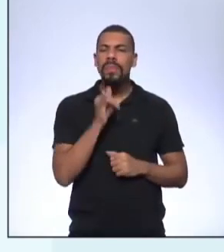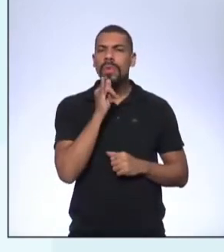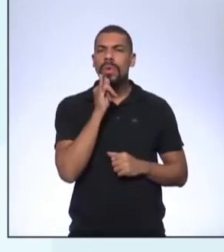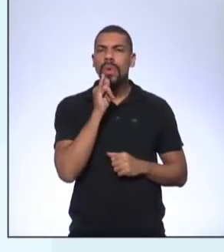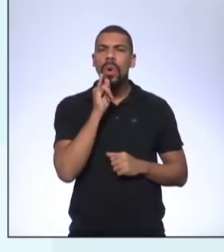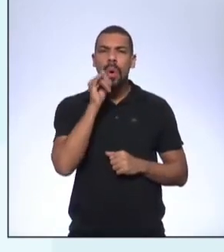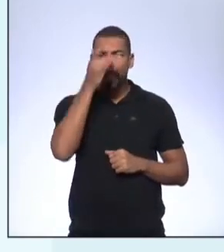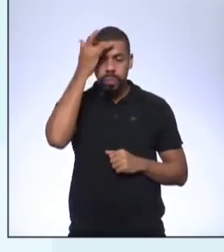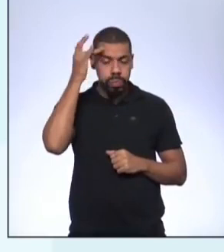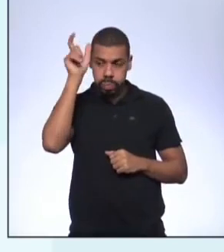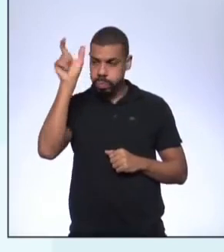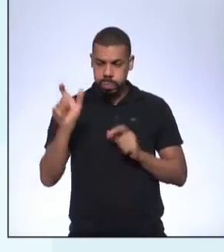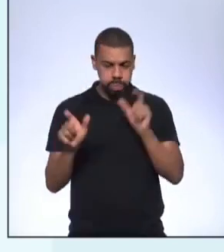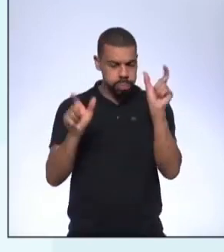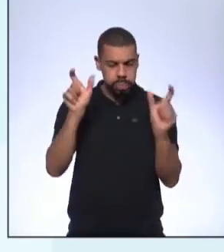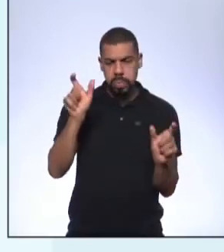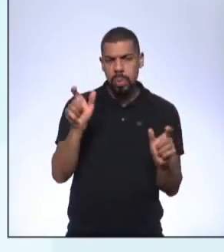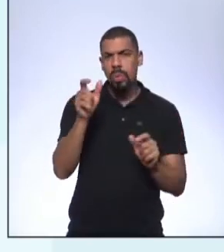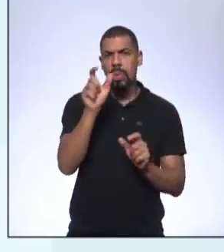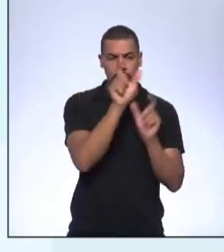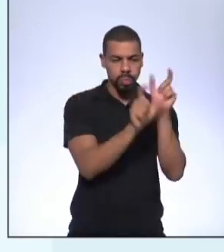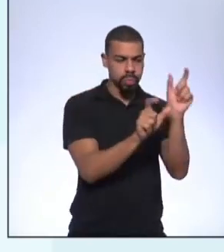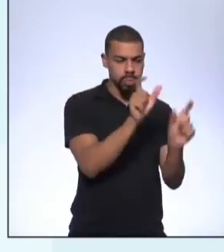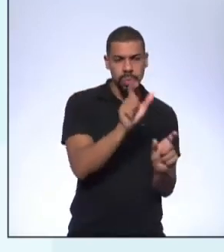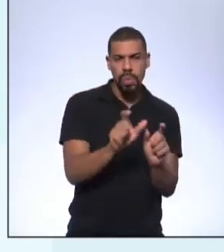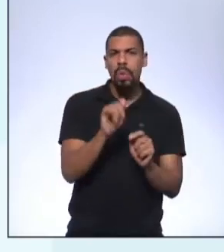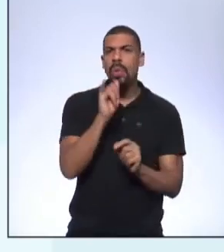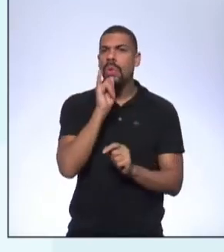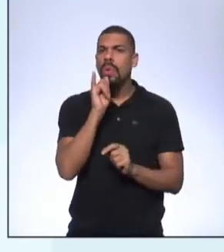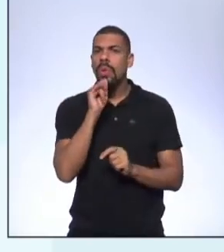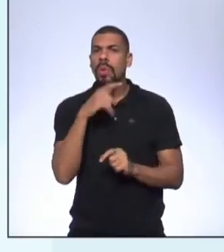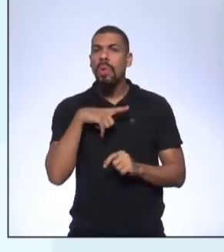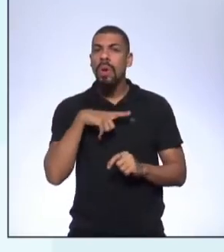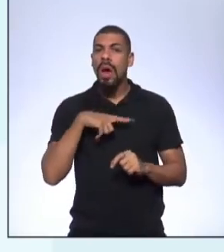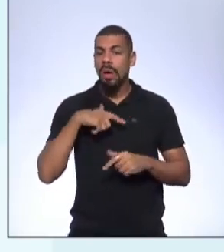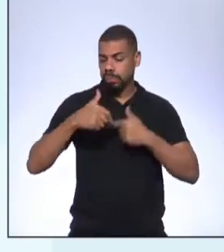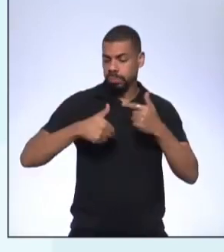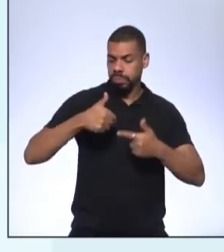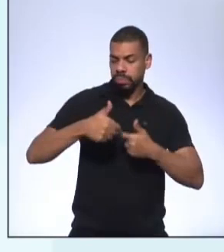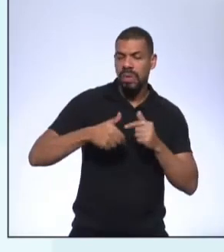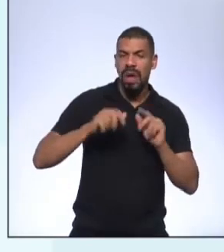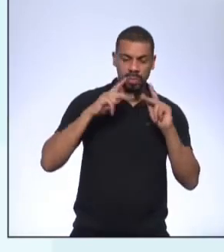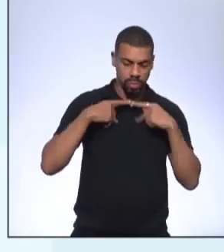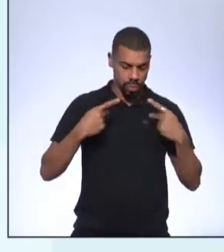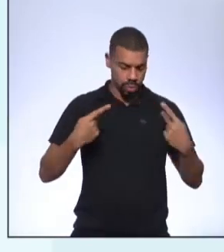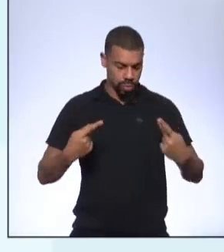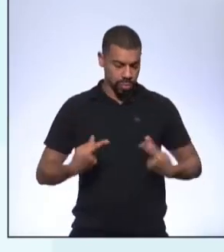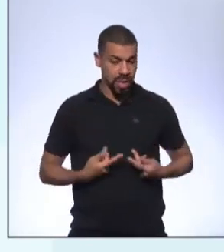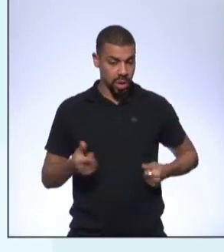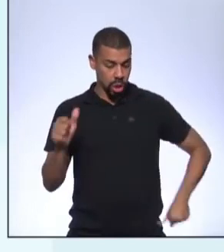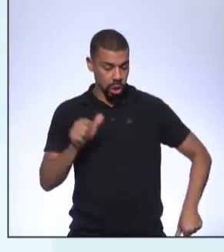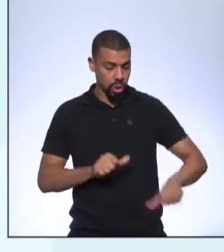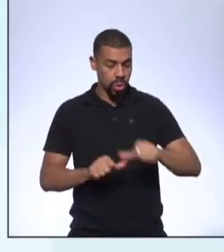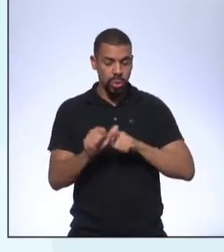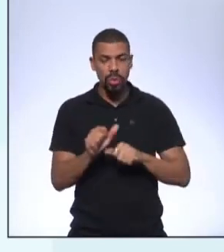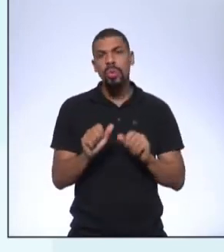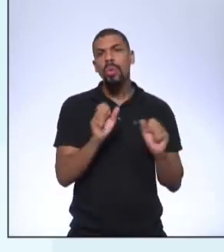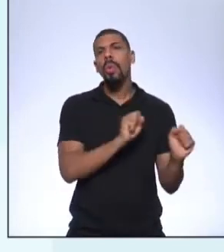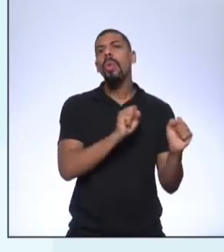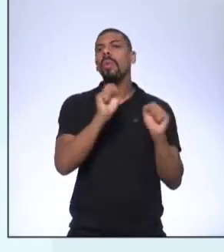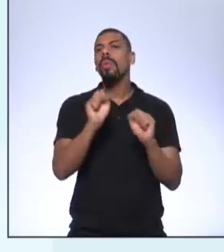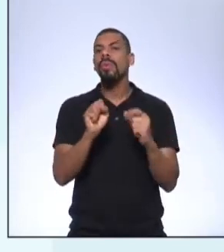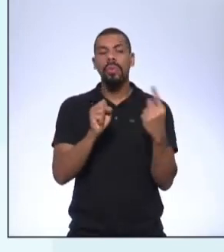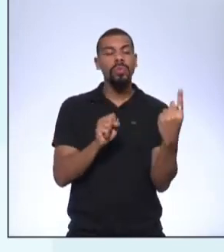ímpeto destrutivo dos homens, porque o homem é lobo do homem, a humanidade decidiu transferir o poder individual a